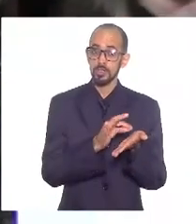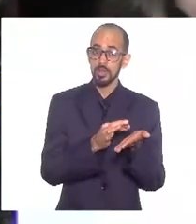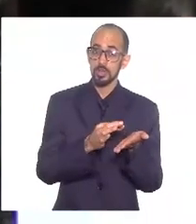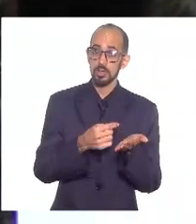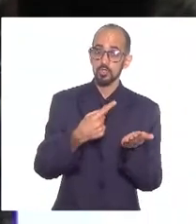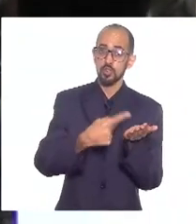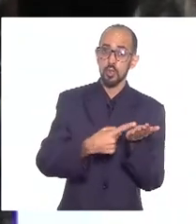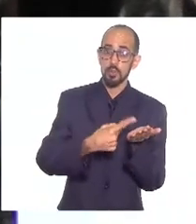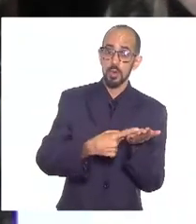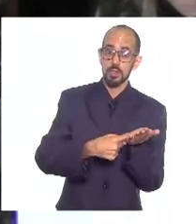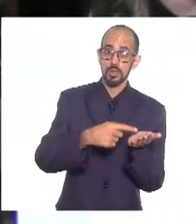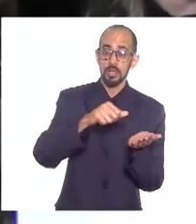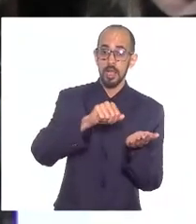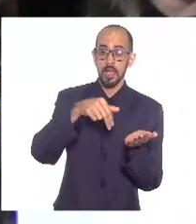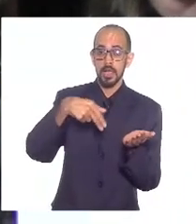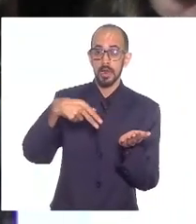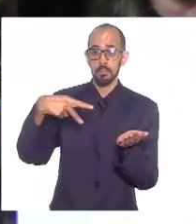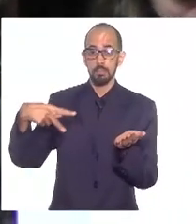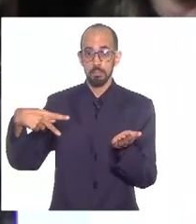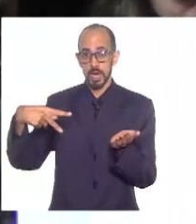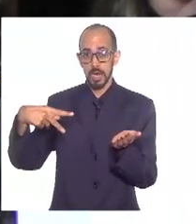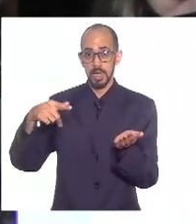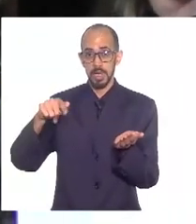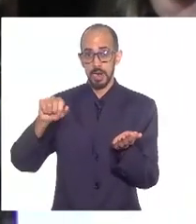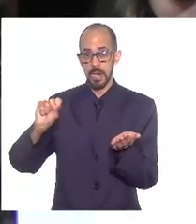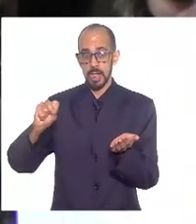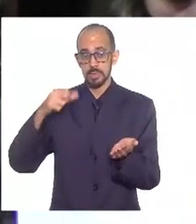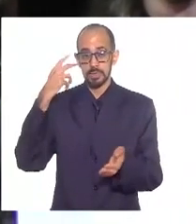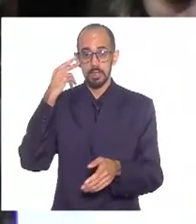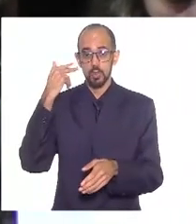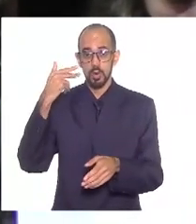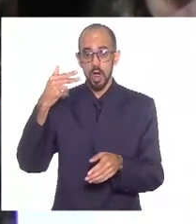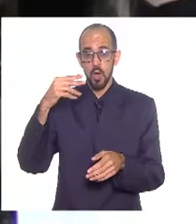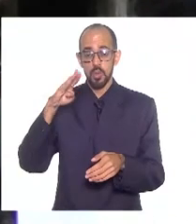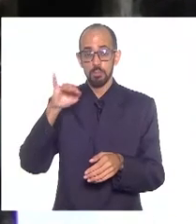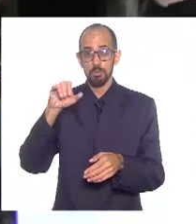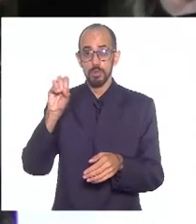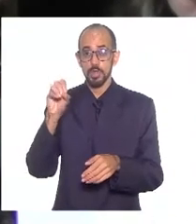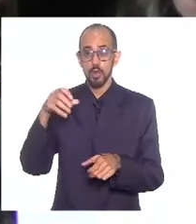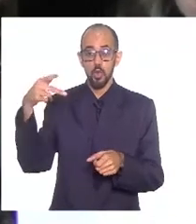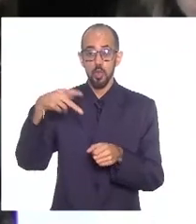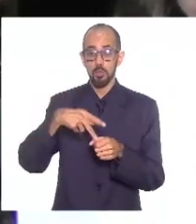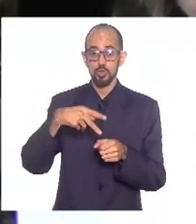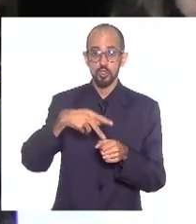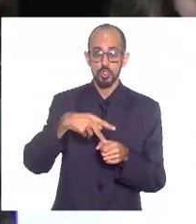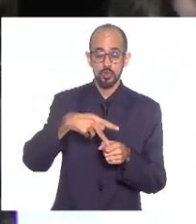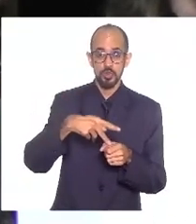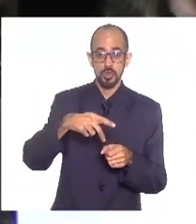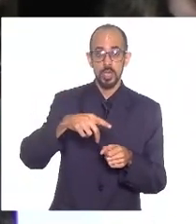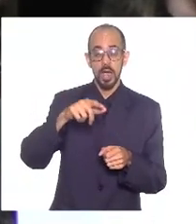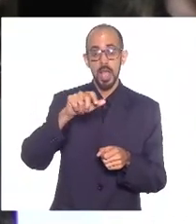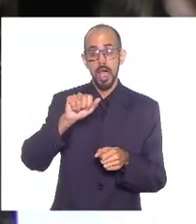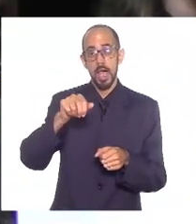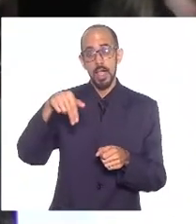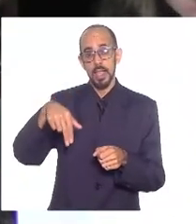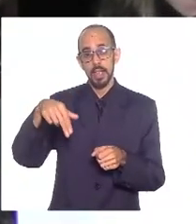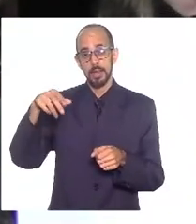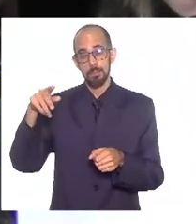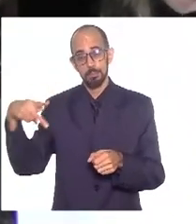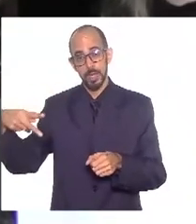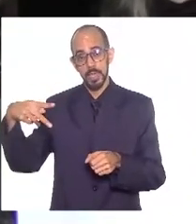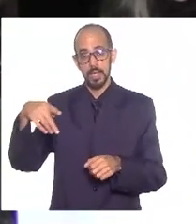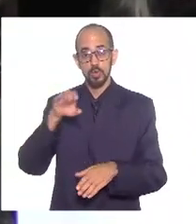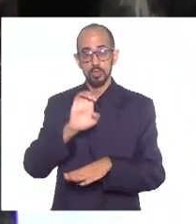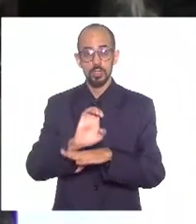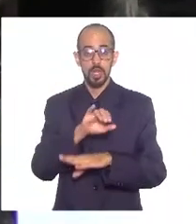entre a Agência Nacional de Petróleo, Gás Natural e Biocombustíveis, ANP, e o Estado do Rio de Janeiro.